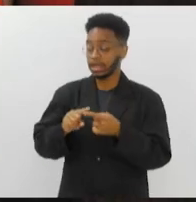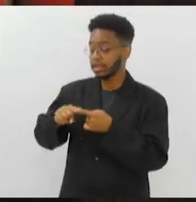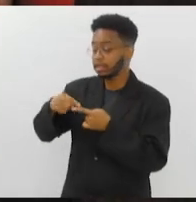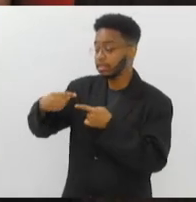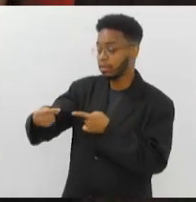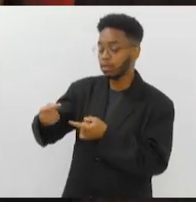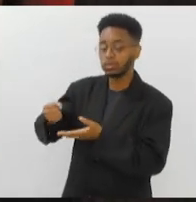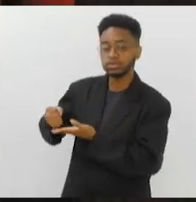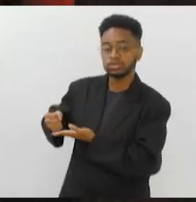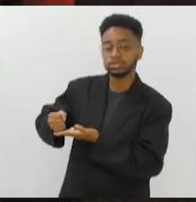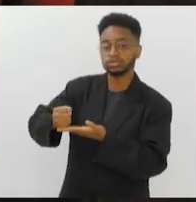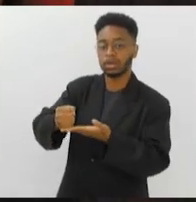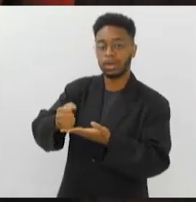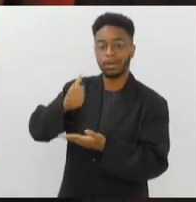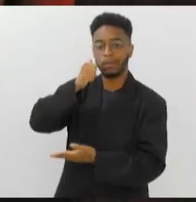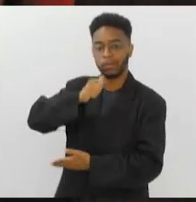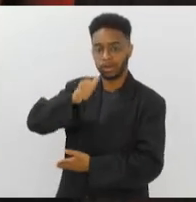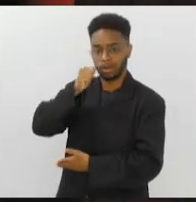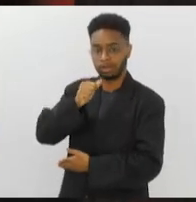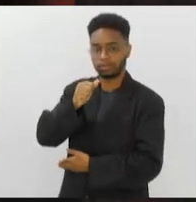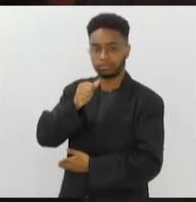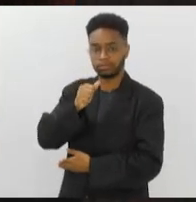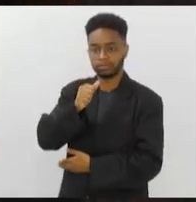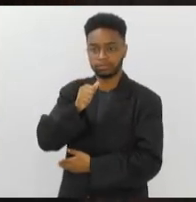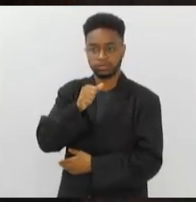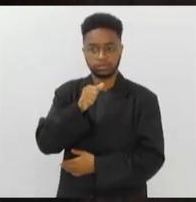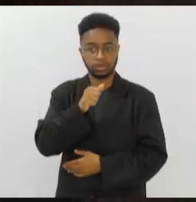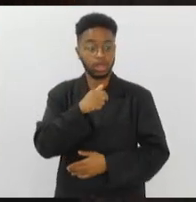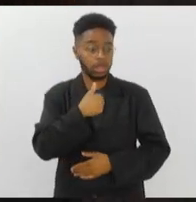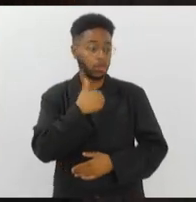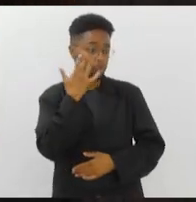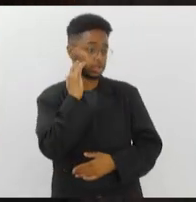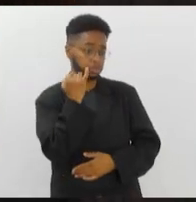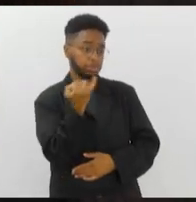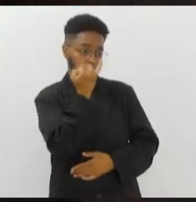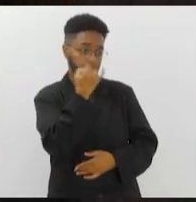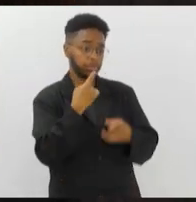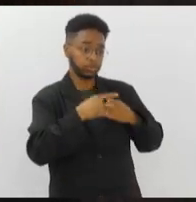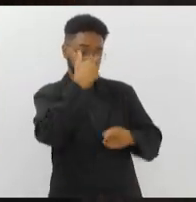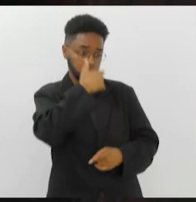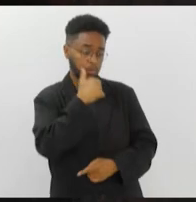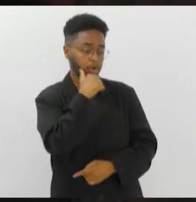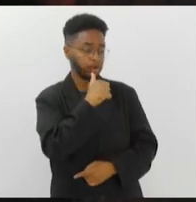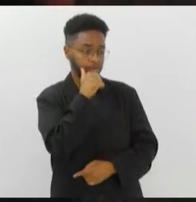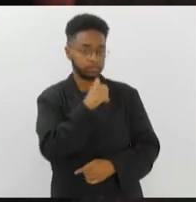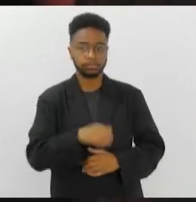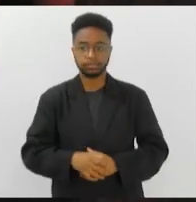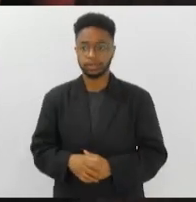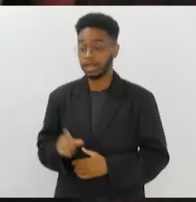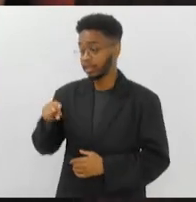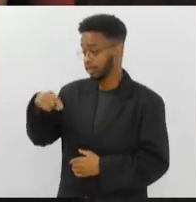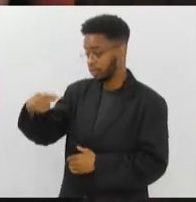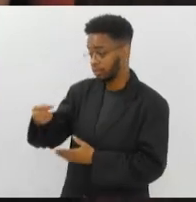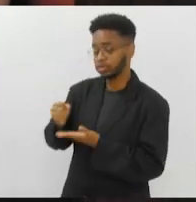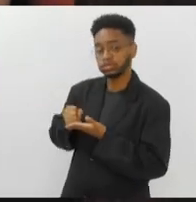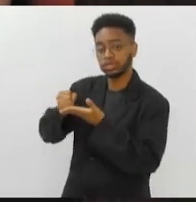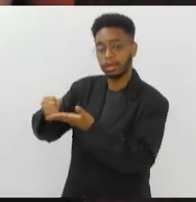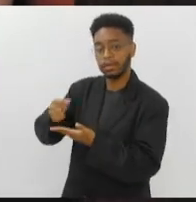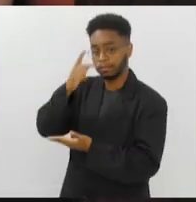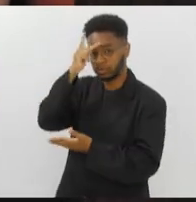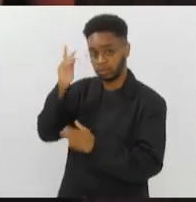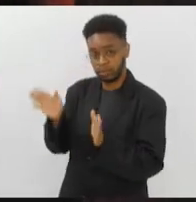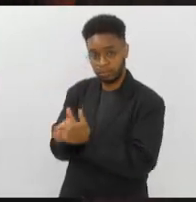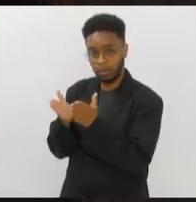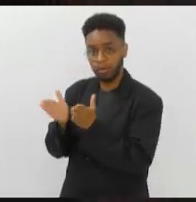levaram as mulheres. E eu me importei, porque eu sou mulher. Depois levaram as pessoas